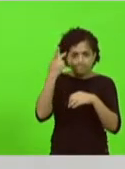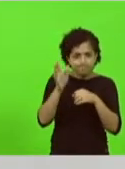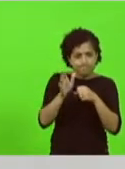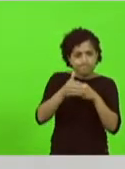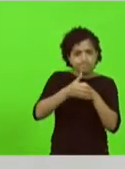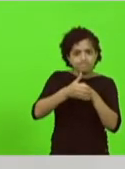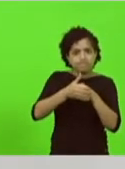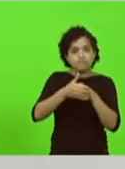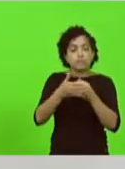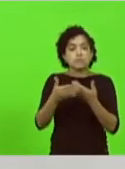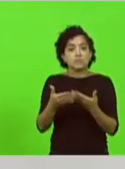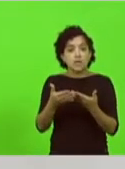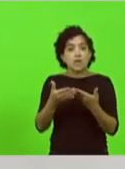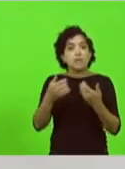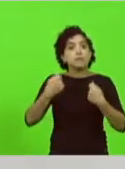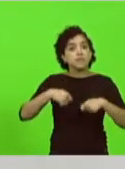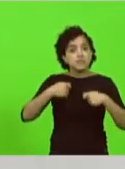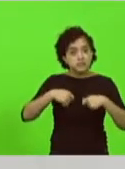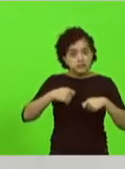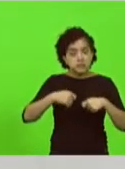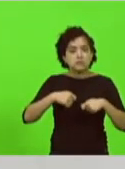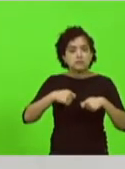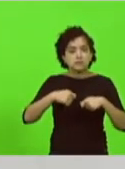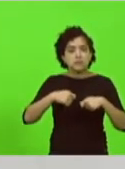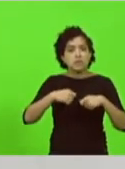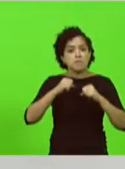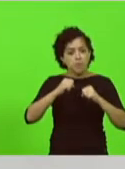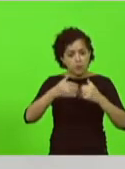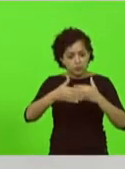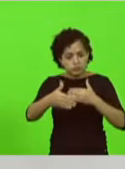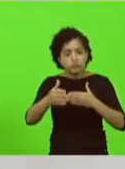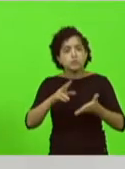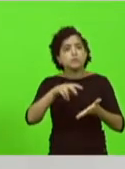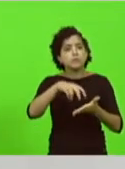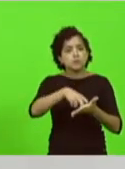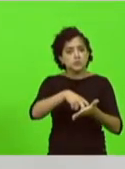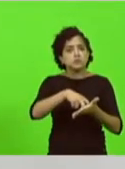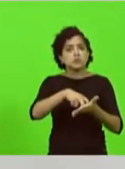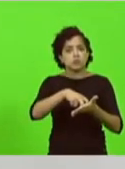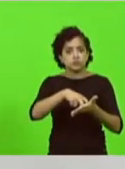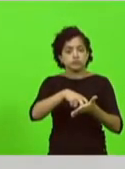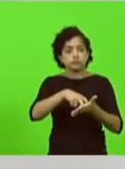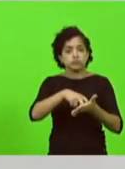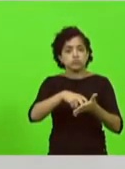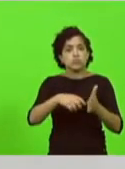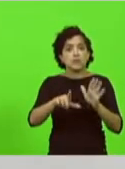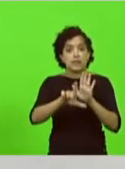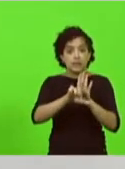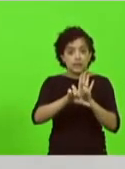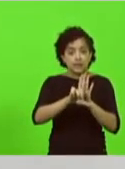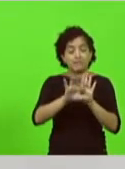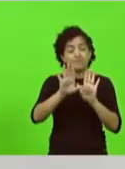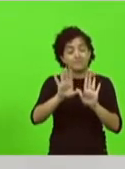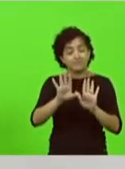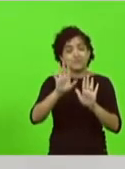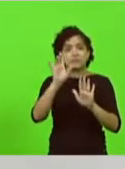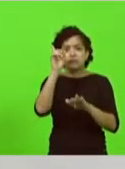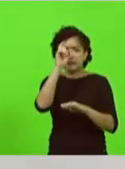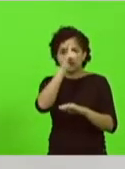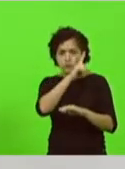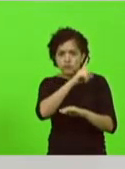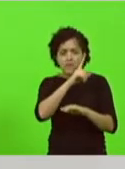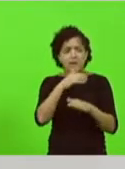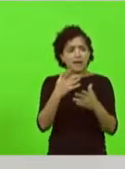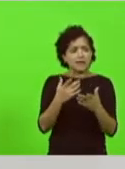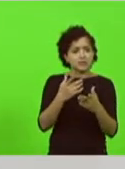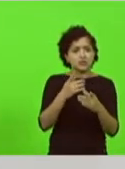precisa saber que será punido. Tem dificuldade, nós temos muita dificuldade. Rastreamento,